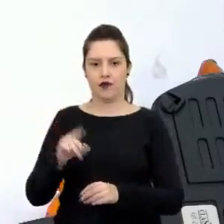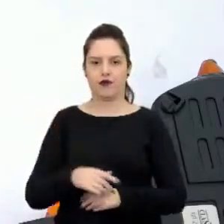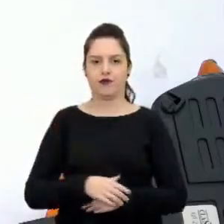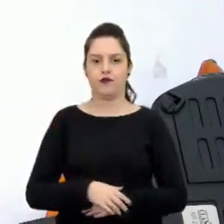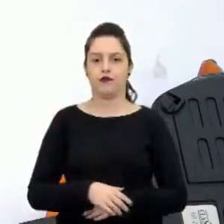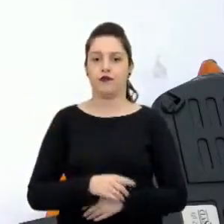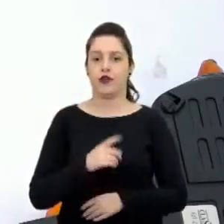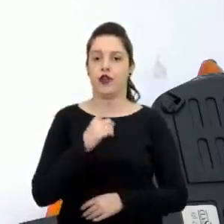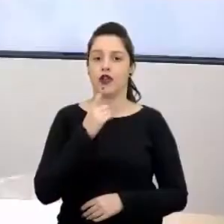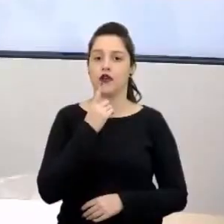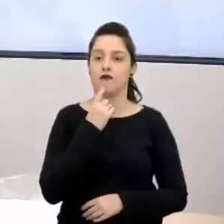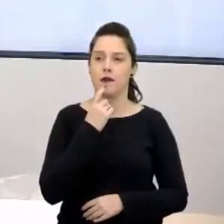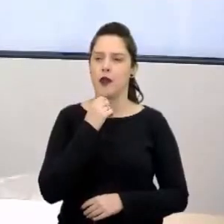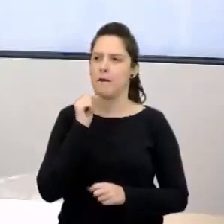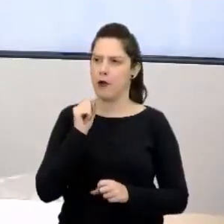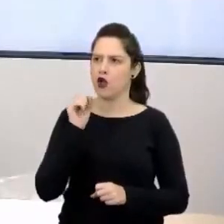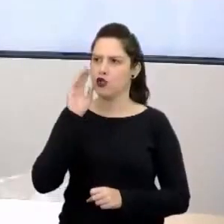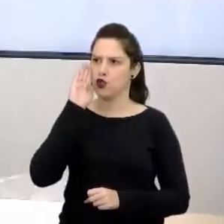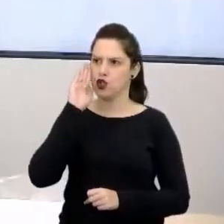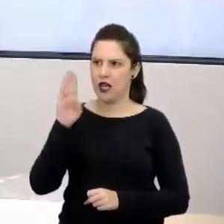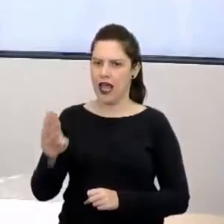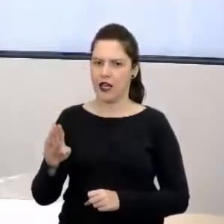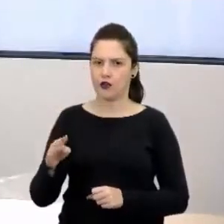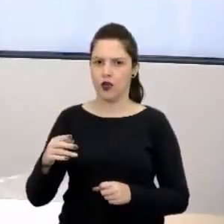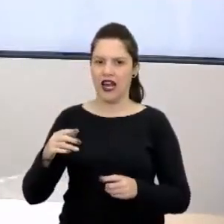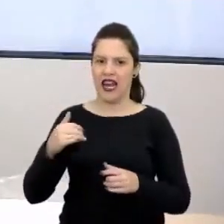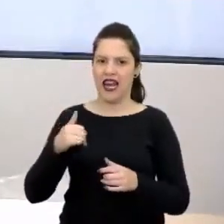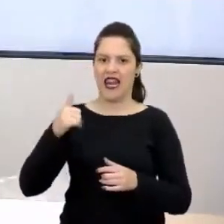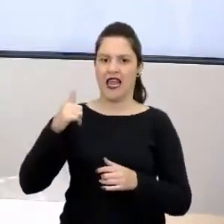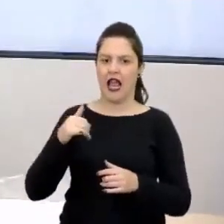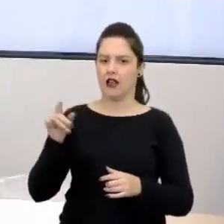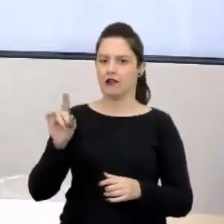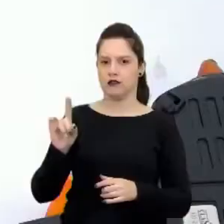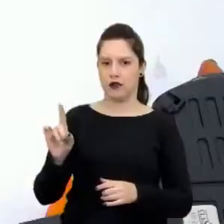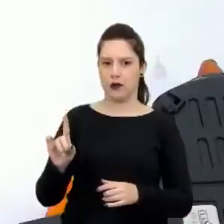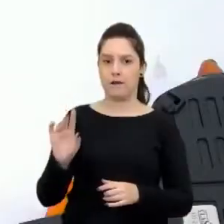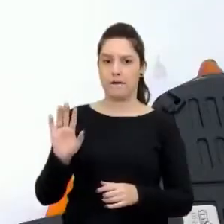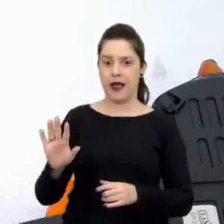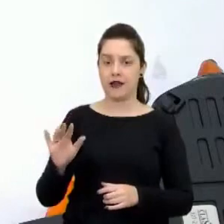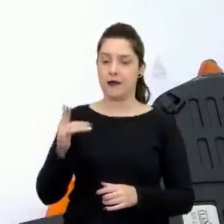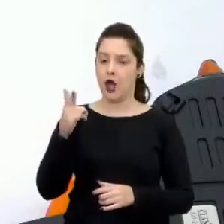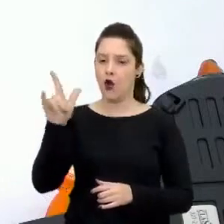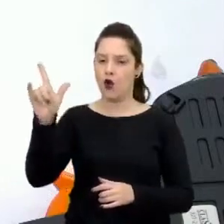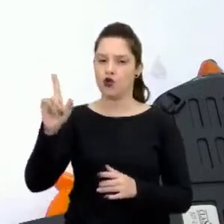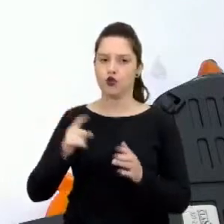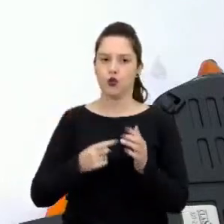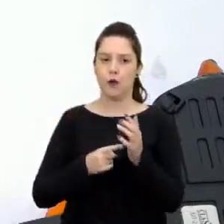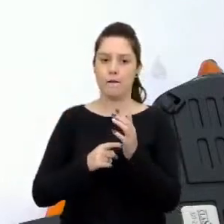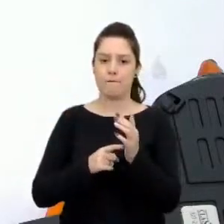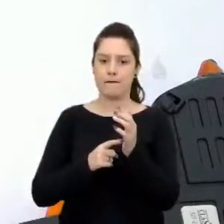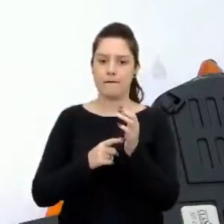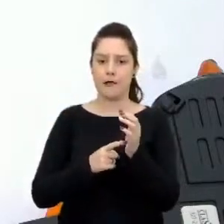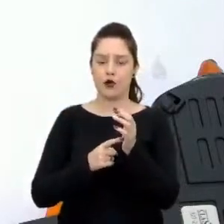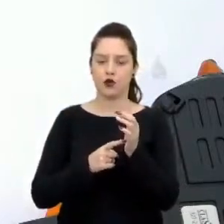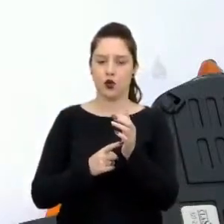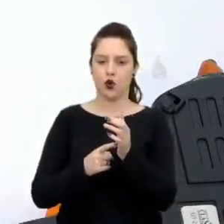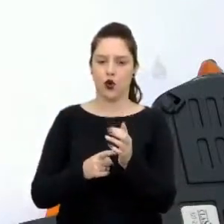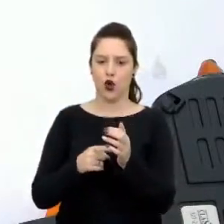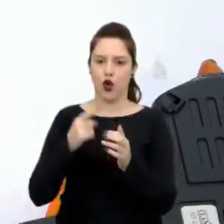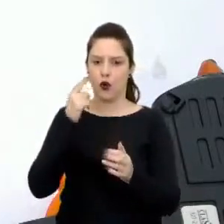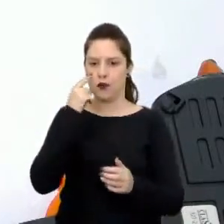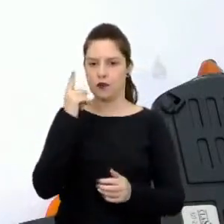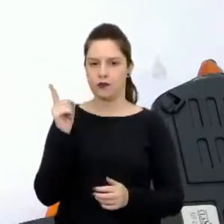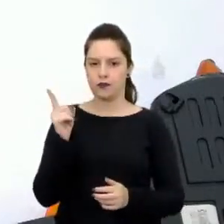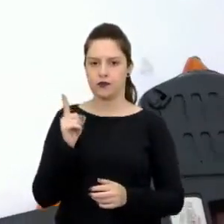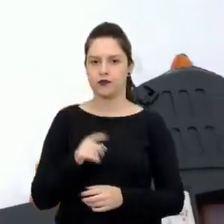vermelho, eu posso ligar direto? Posso, mas eu também posso colocar um interruptor. O interruptor tá meio capenga,